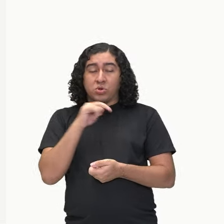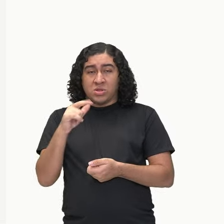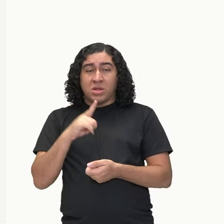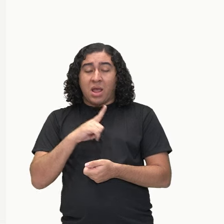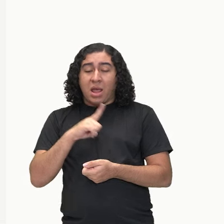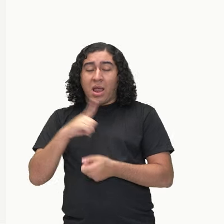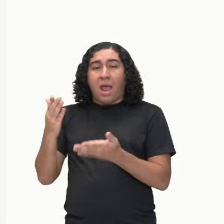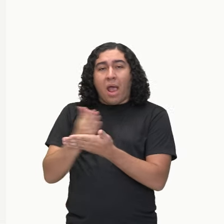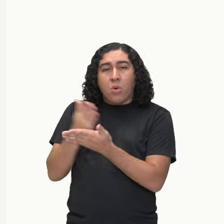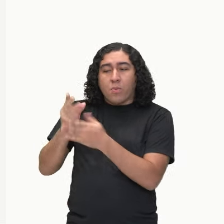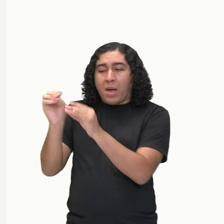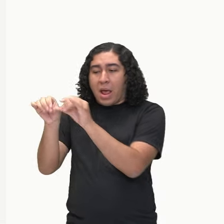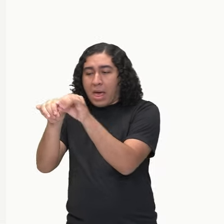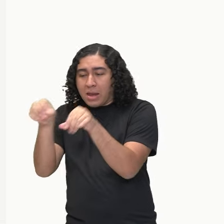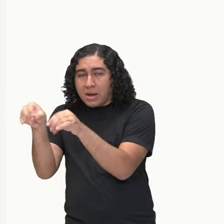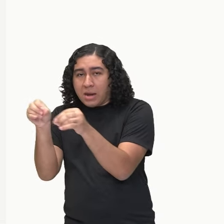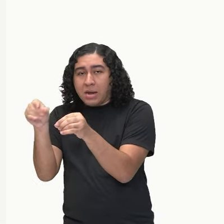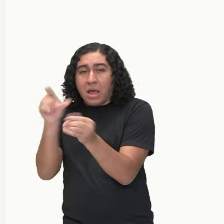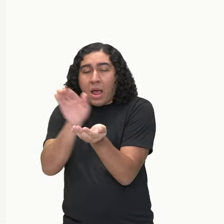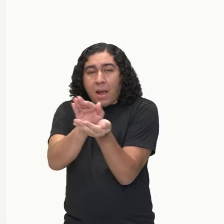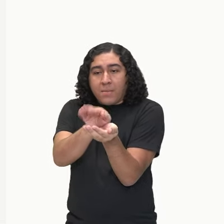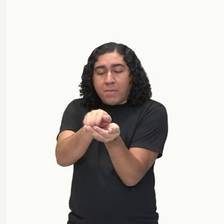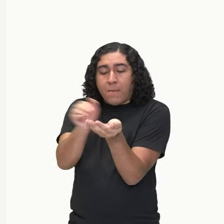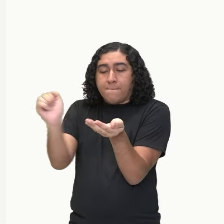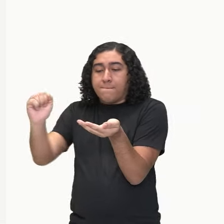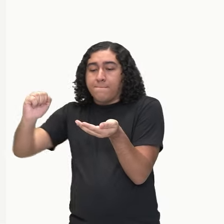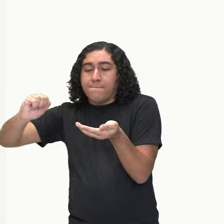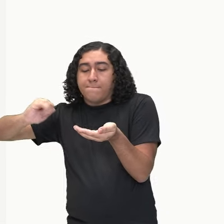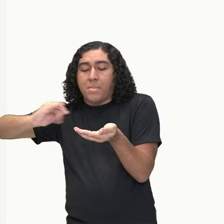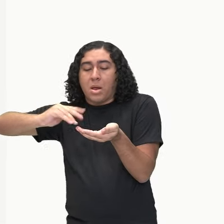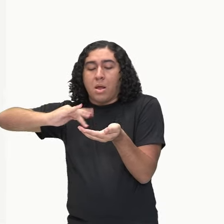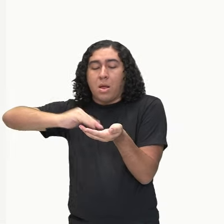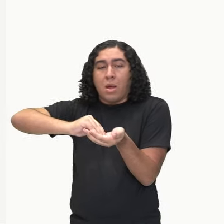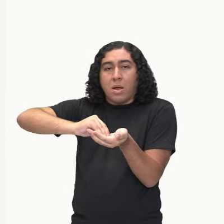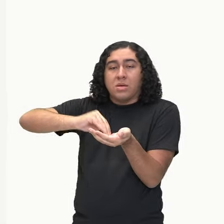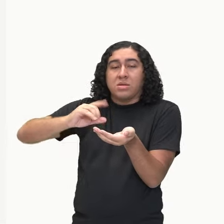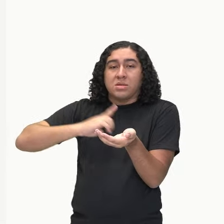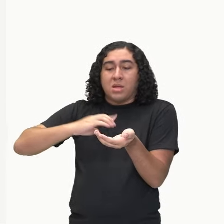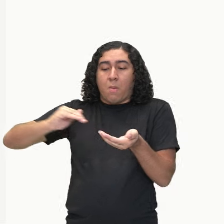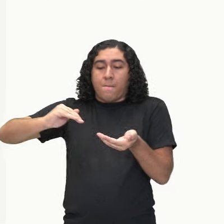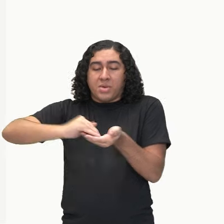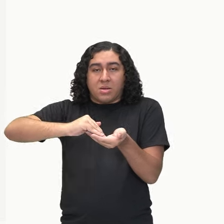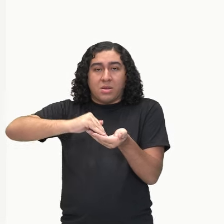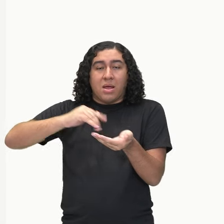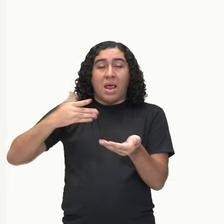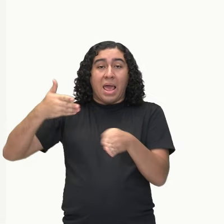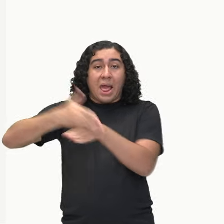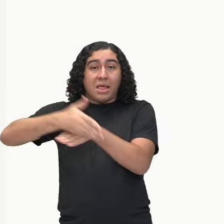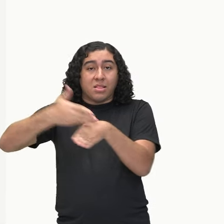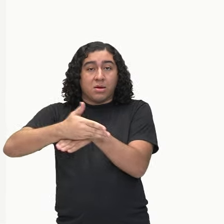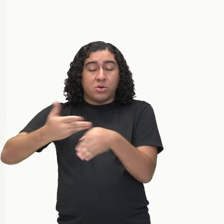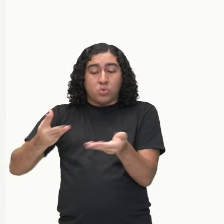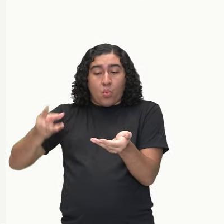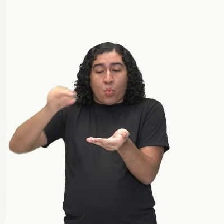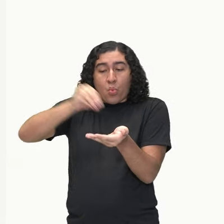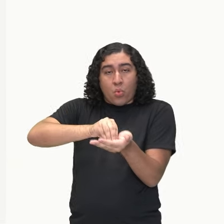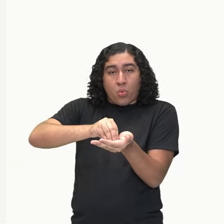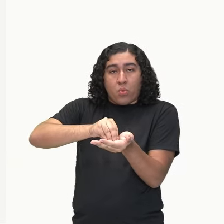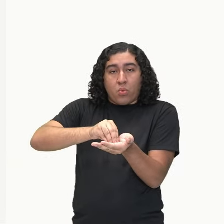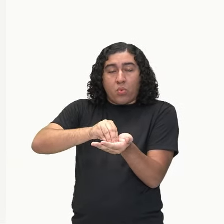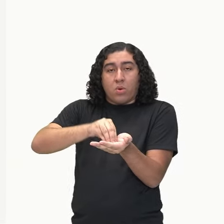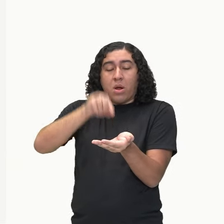vai penetrar nesse indivíduo, passando pelas conchas, né, entrando no corpo